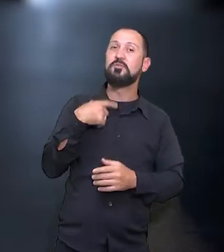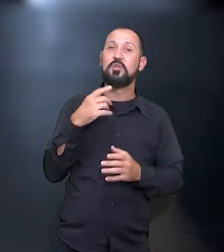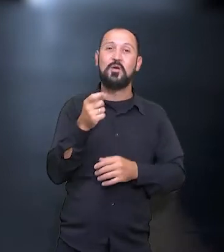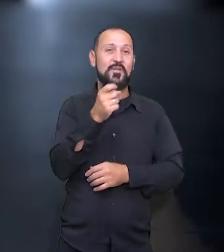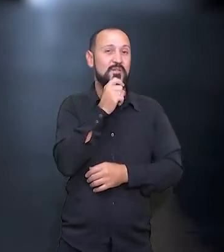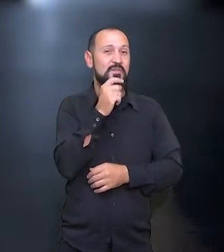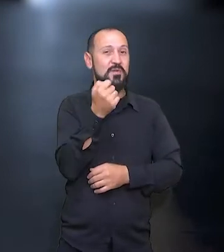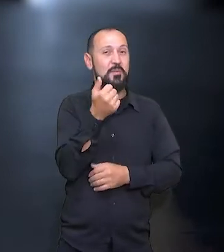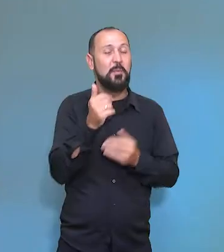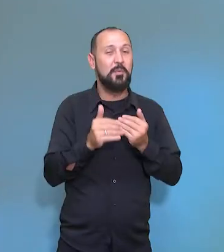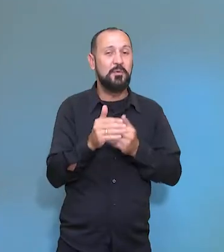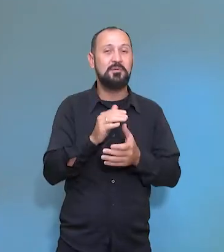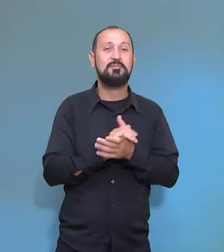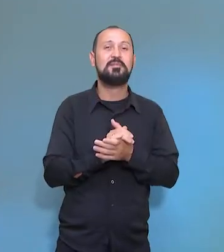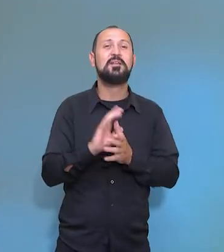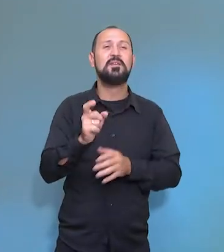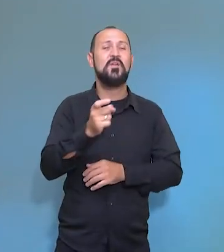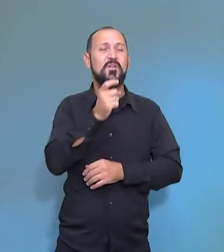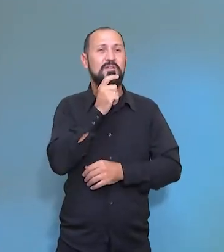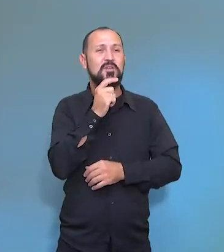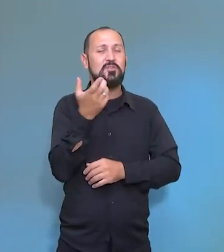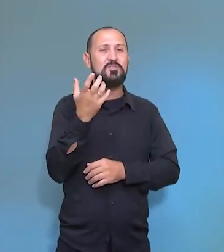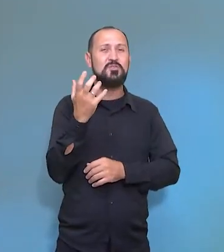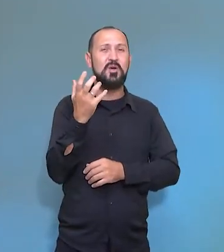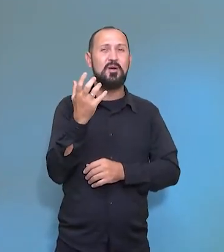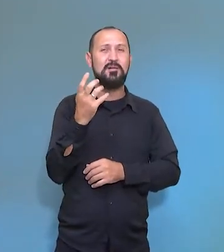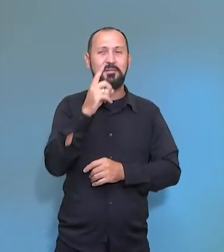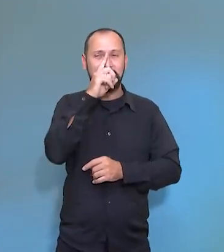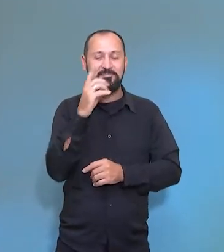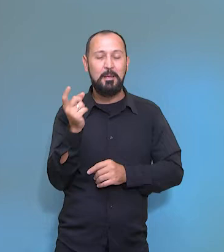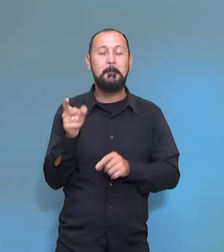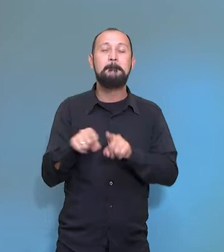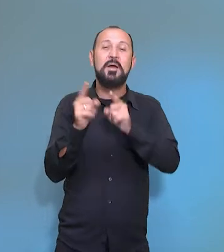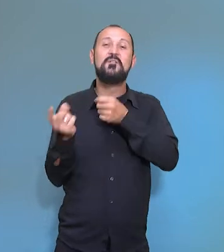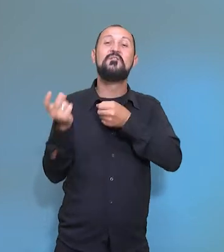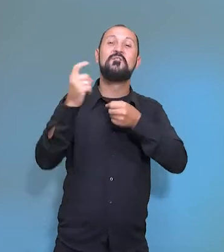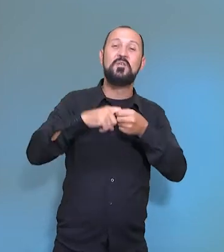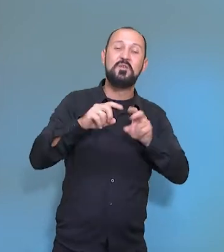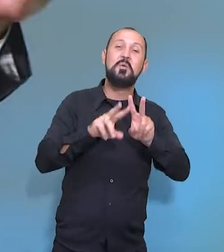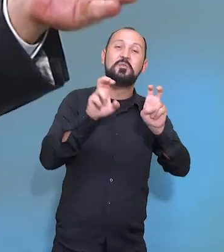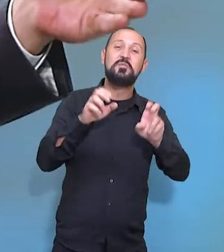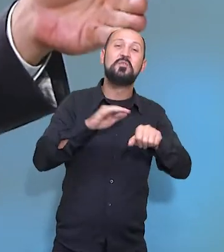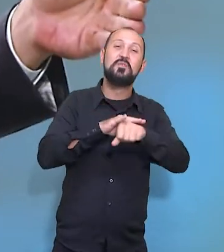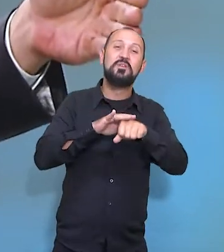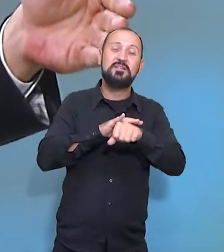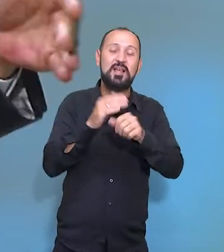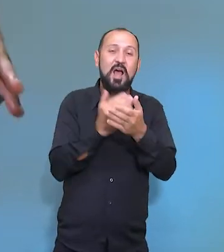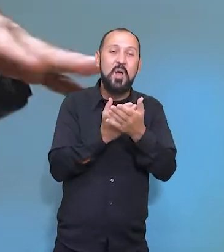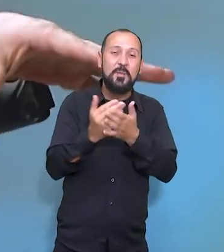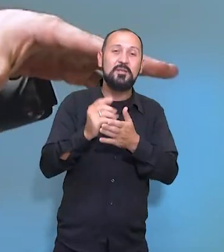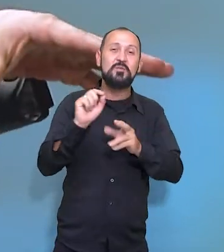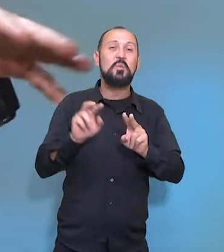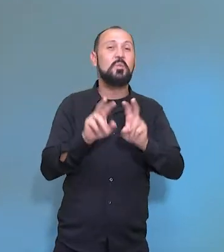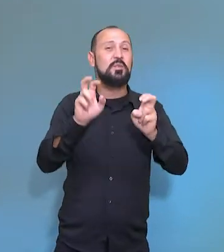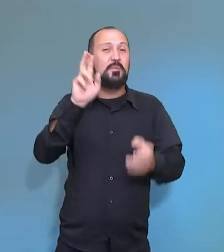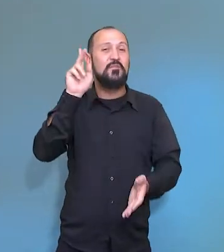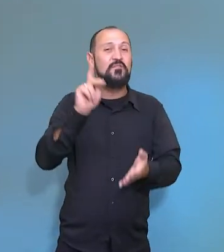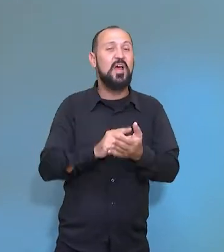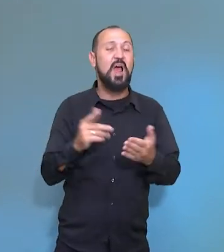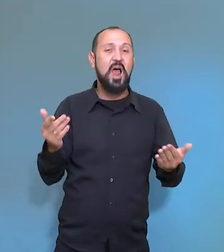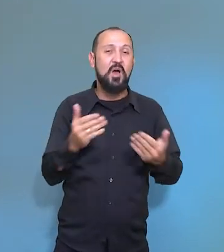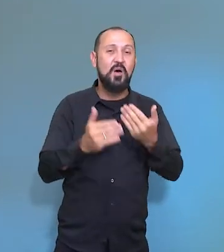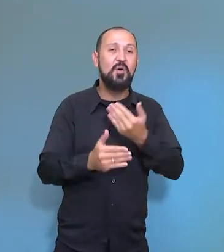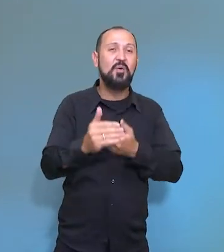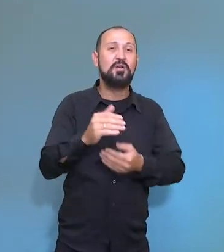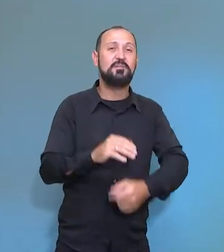hoje, só está um pouco frio, né? Tá, aqui o frio só ameaçou. Mas voltando, ou para falar melhor, começando com o nosso tema